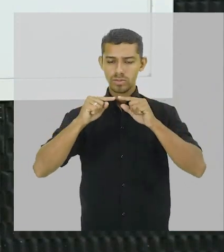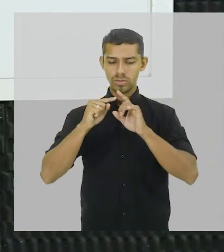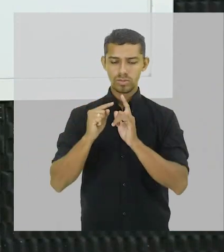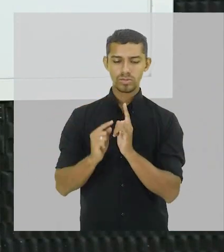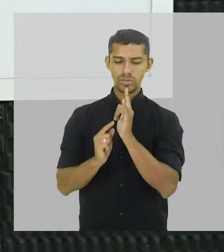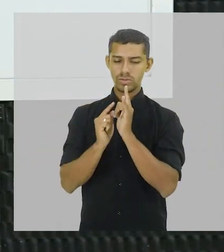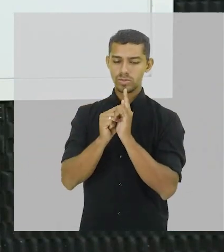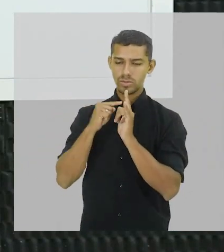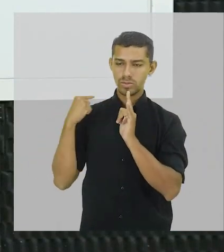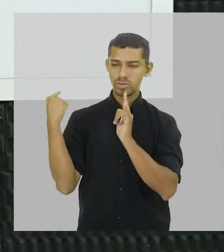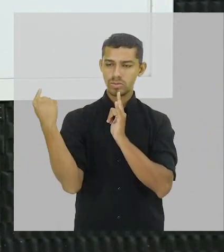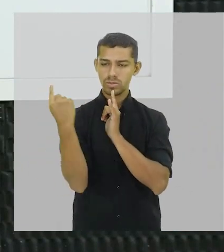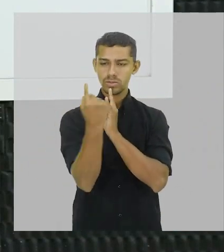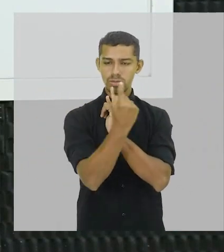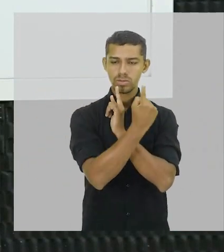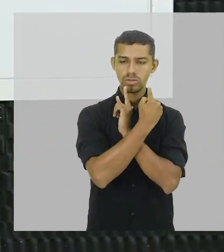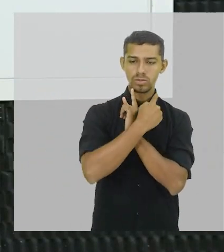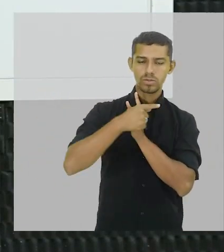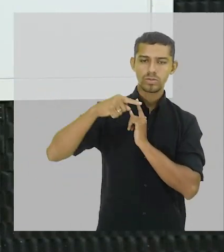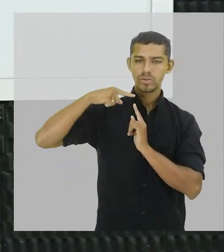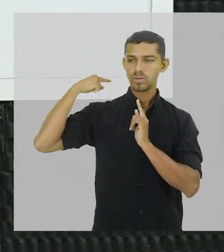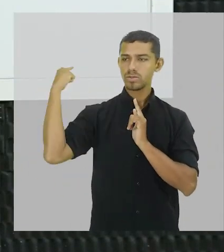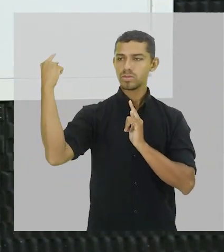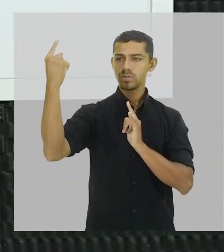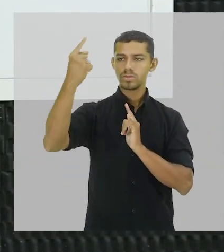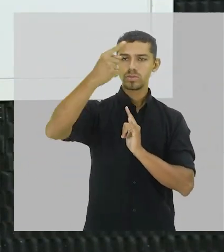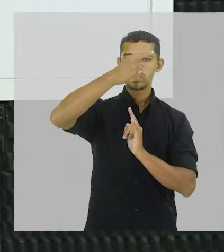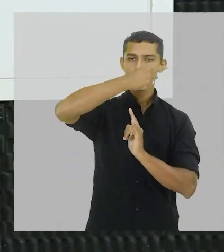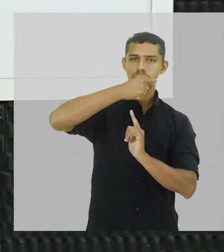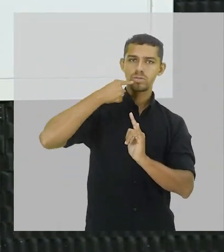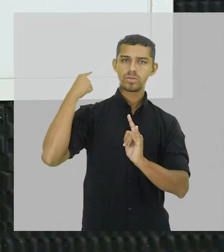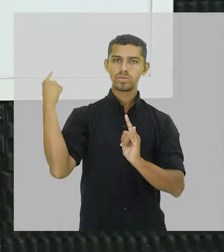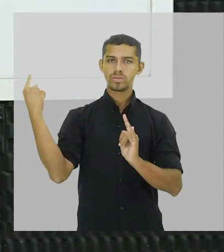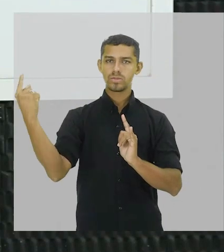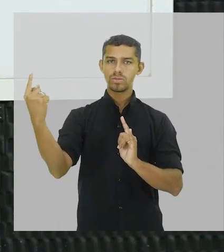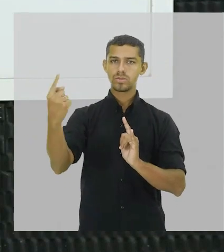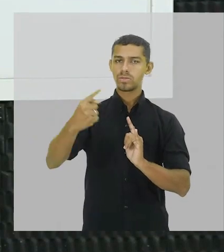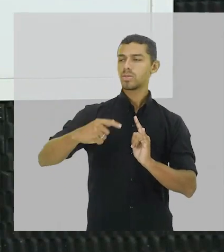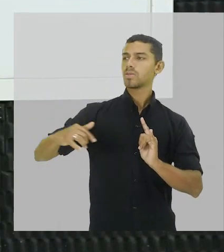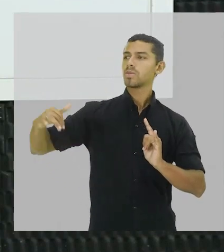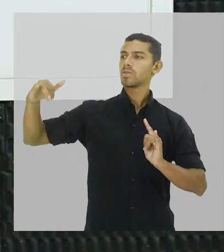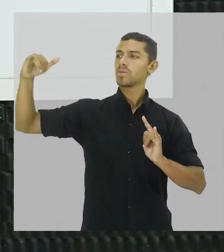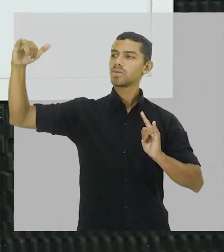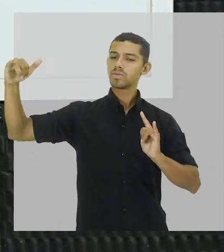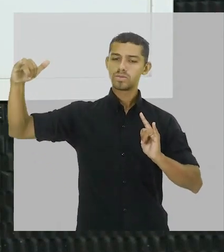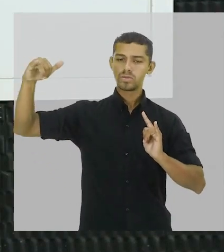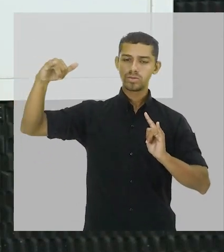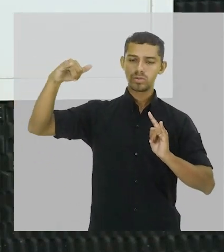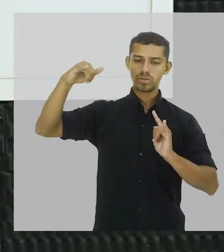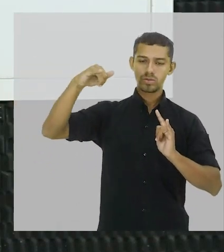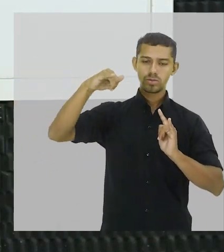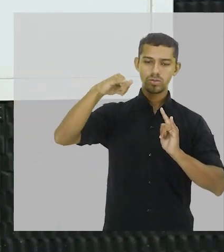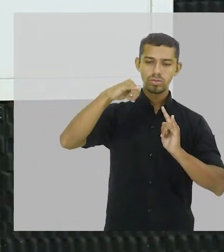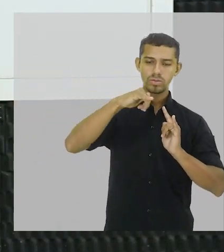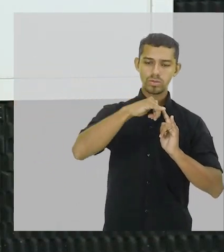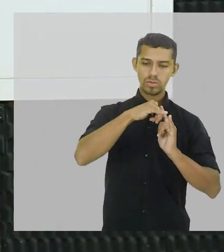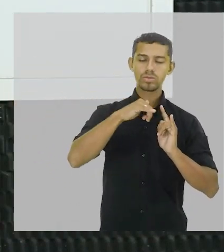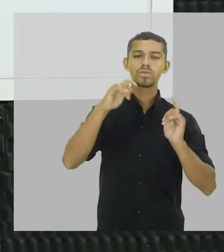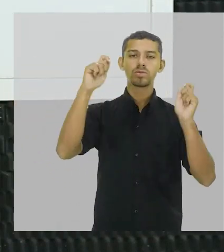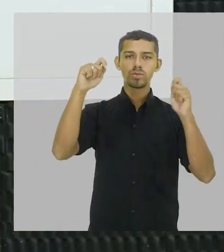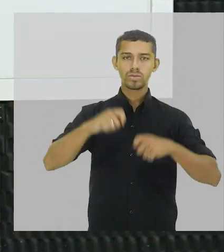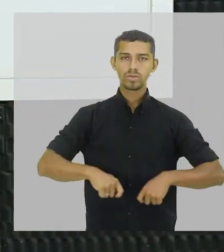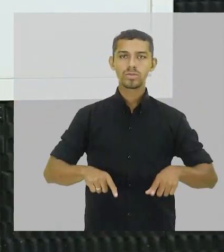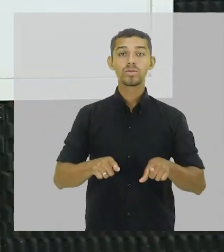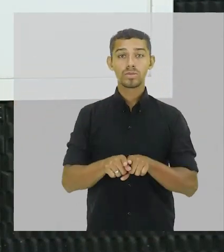né, vai catalogar a posição desses aviões justamente por conta da emissão e da recepção dessas ondas, tá ok?